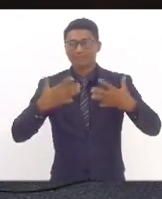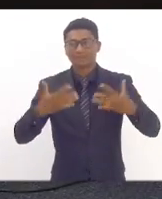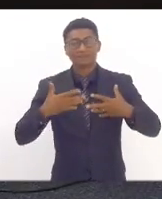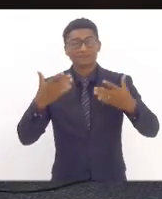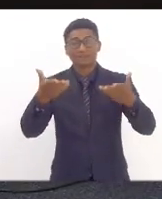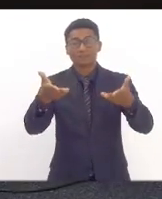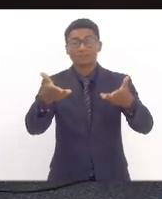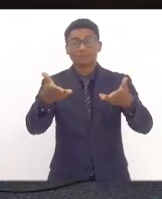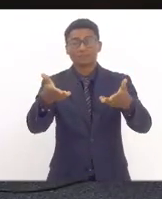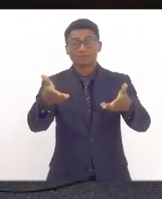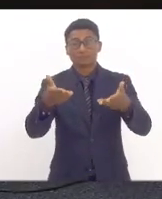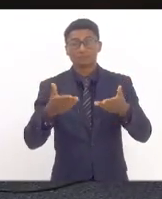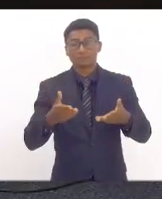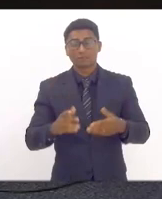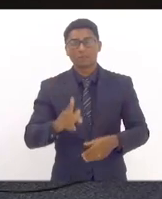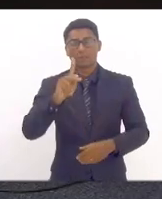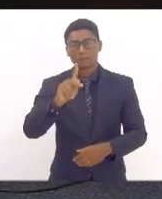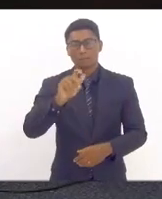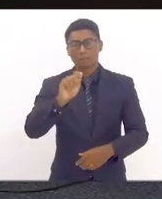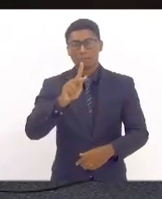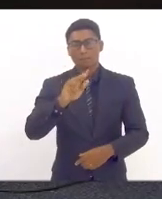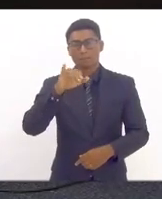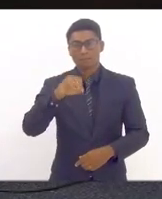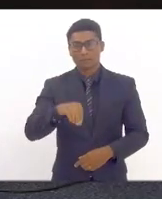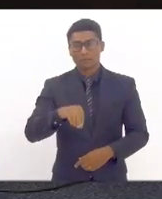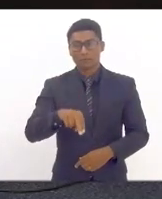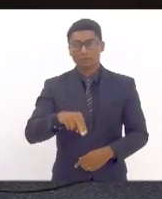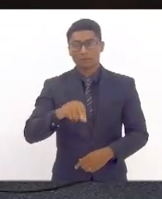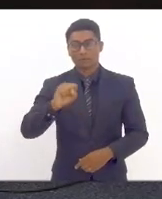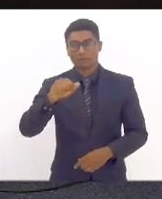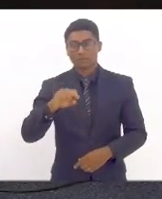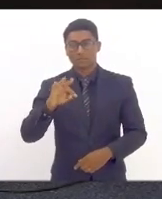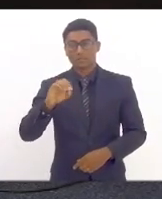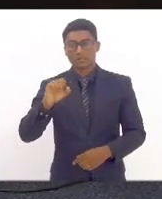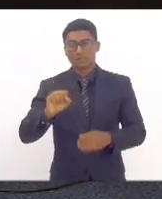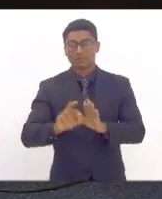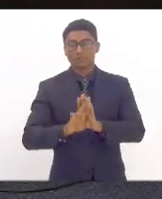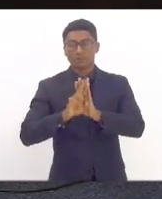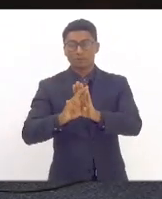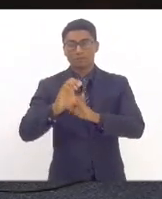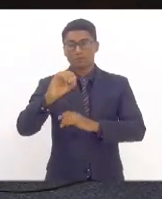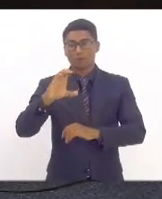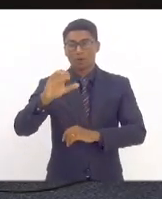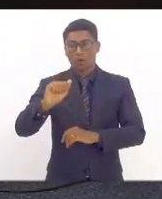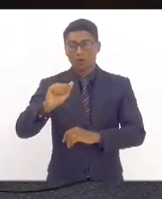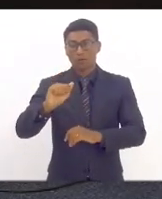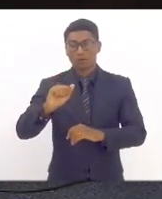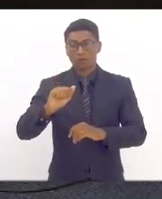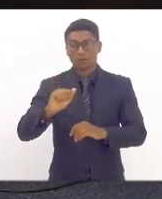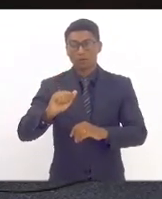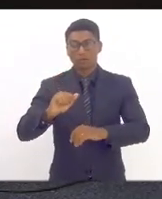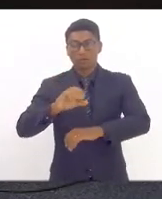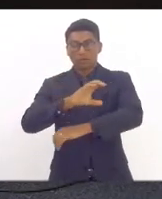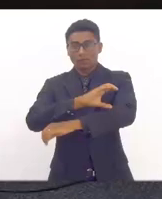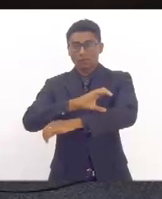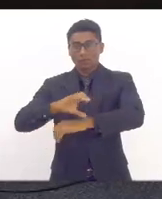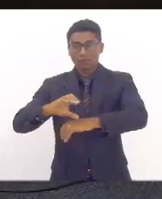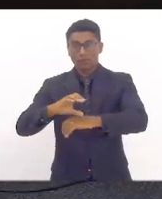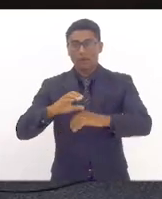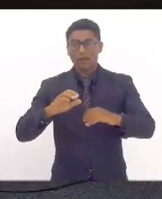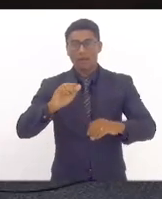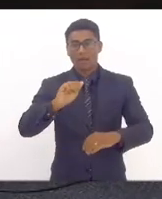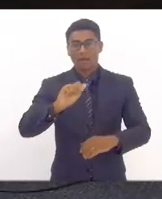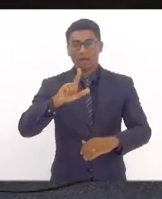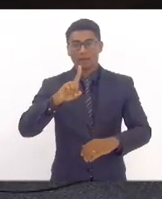chamar papi o Santos representando a oca do Observatório cultural das Aldeias Nossa guerreira